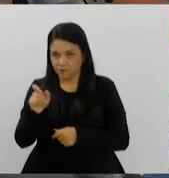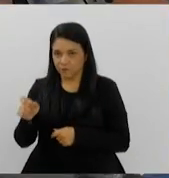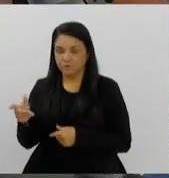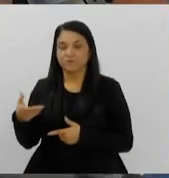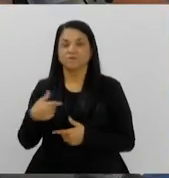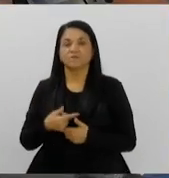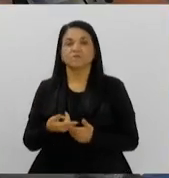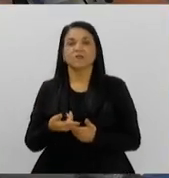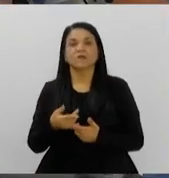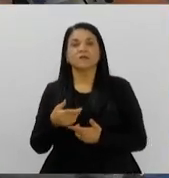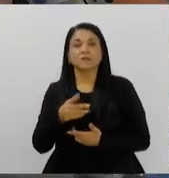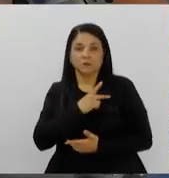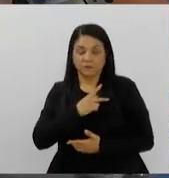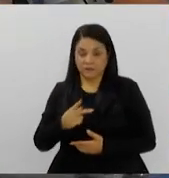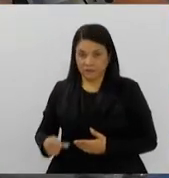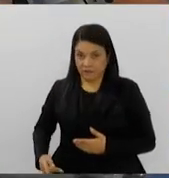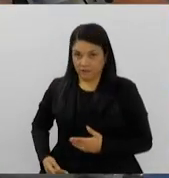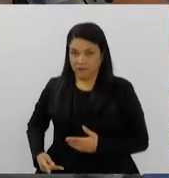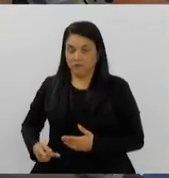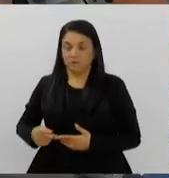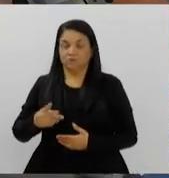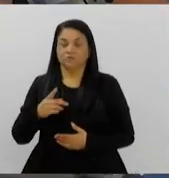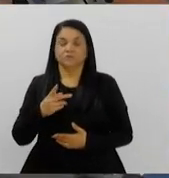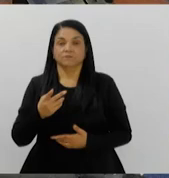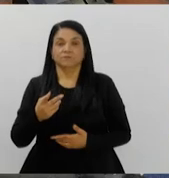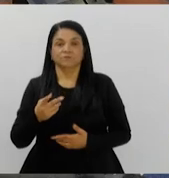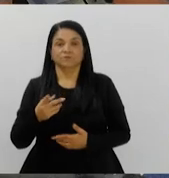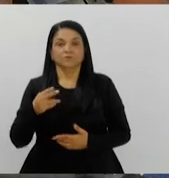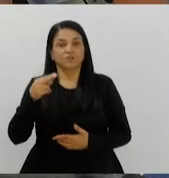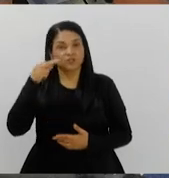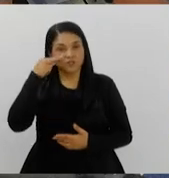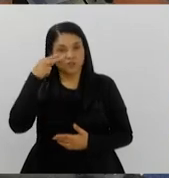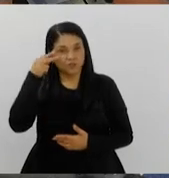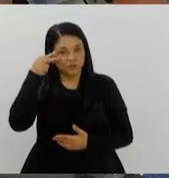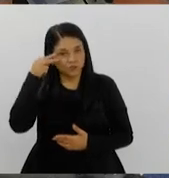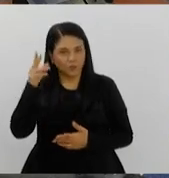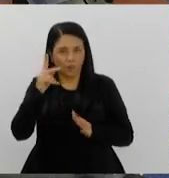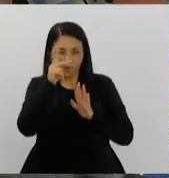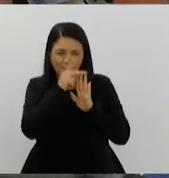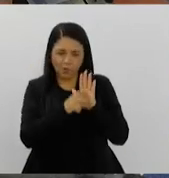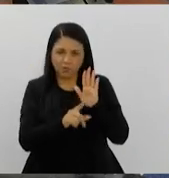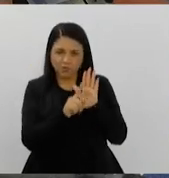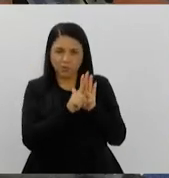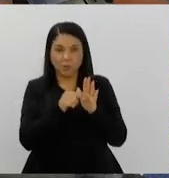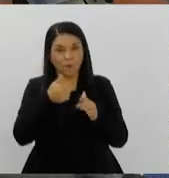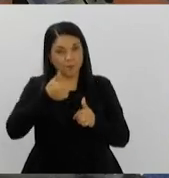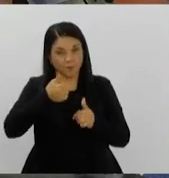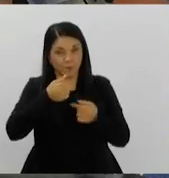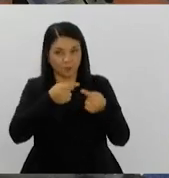Presidenta Tiaju, esse projeto, nós já falamos na primeira discussão,